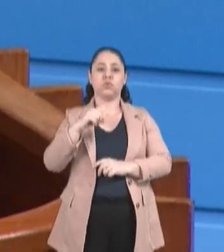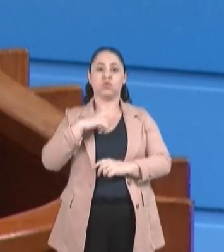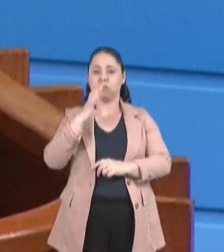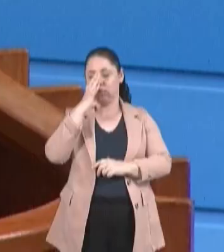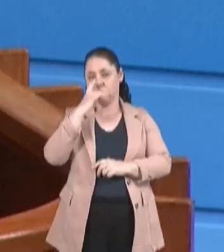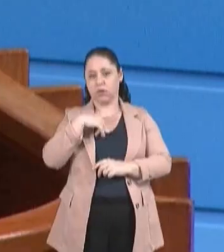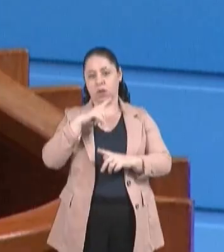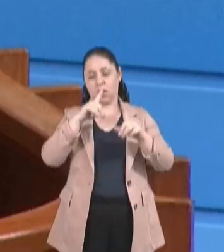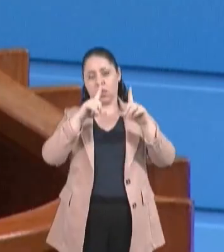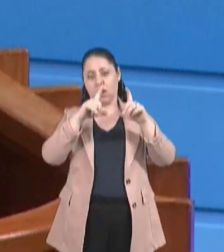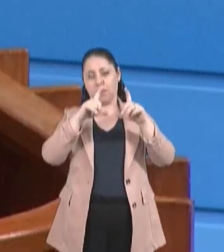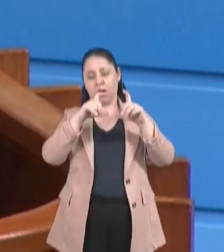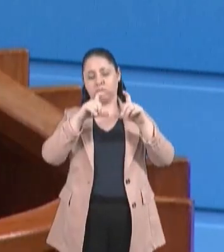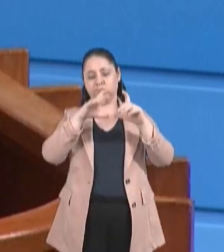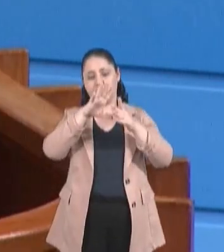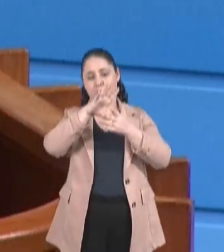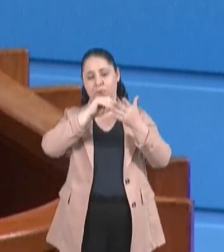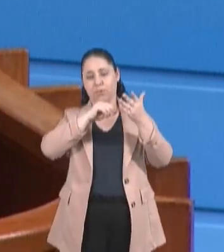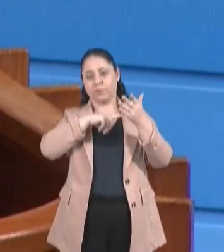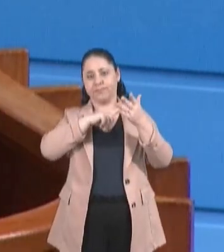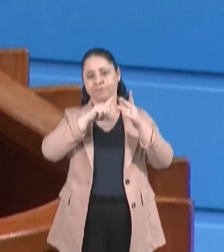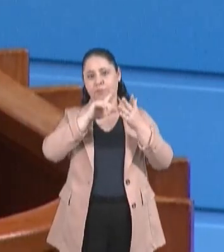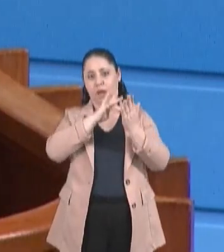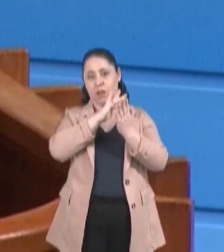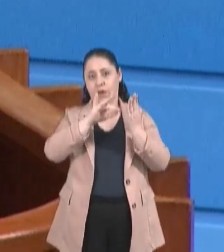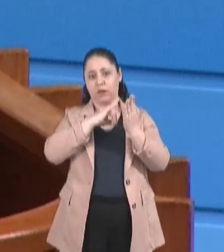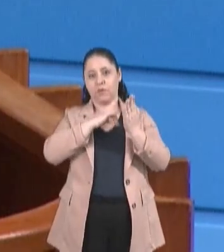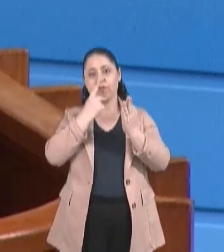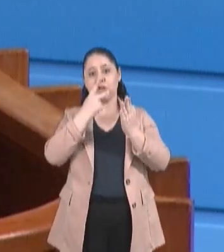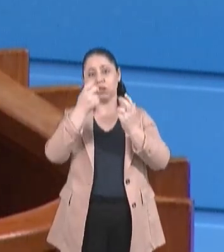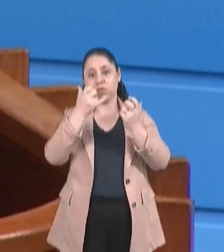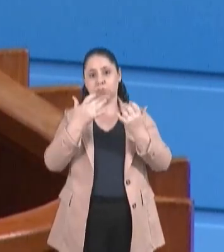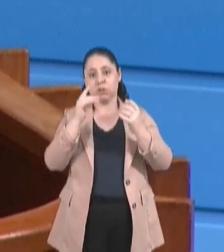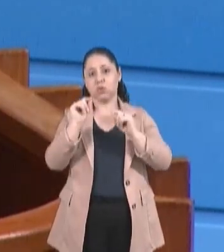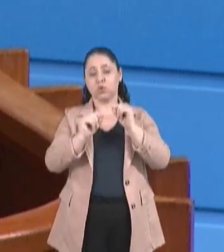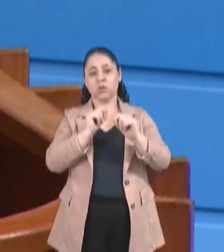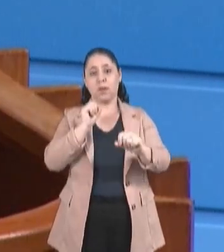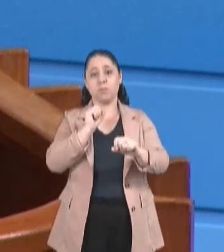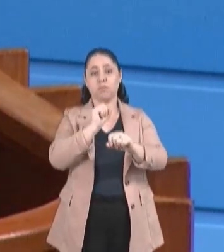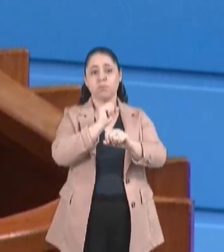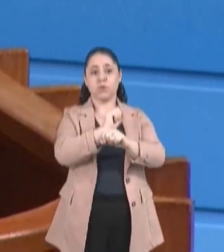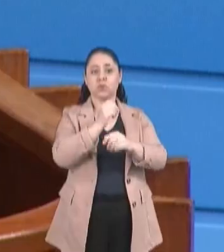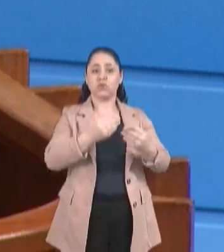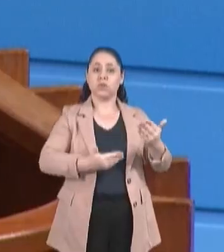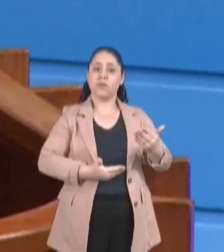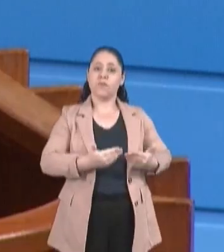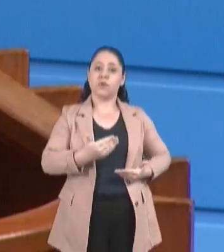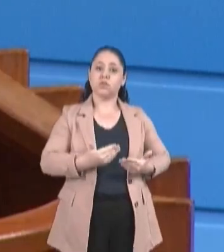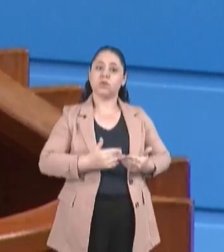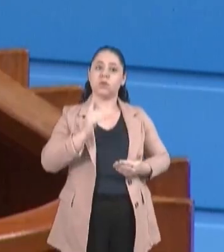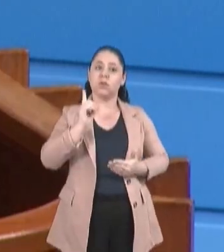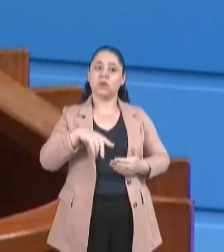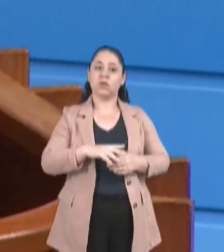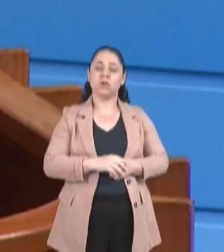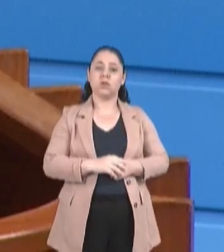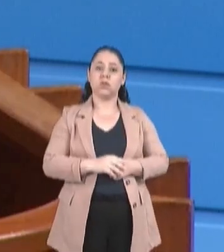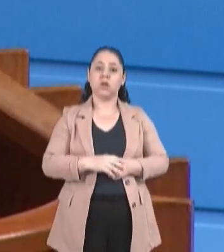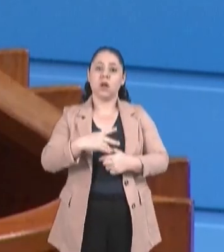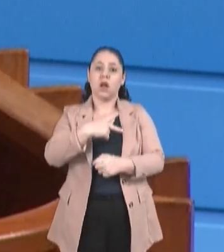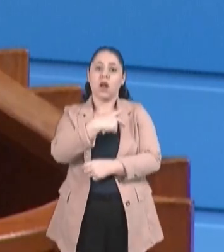acompanho e dei um print de tela, dizendo que a suspensão dos serviços